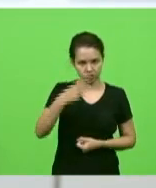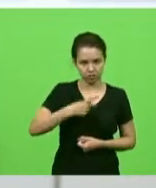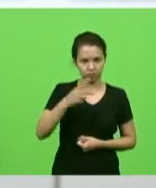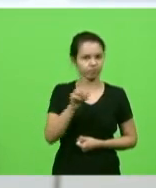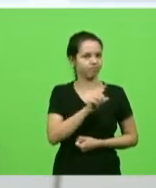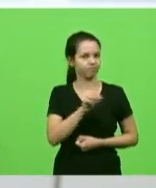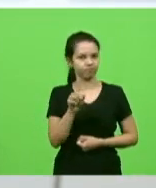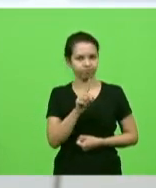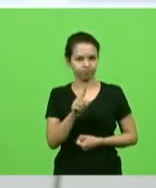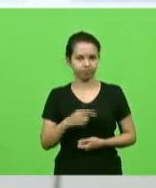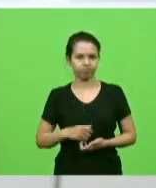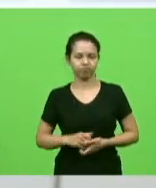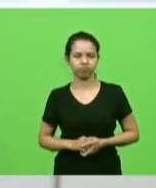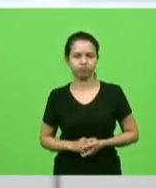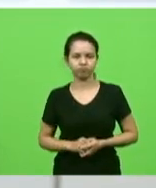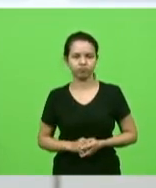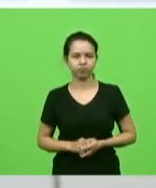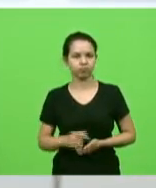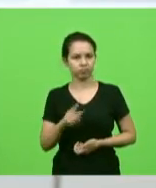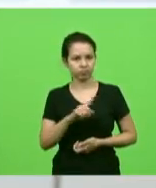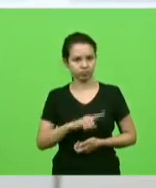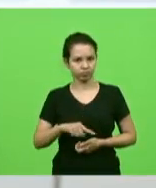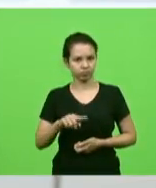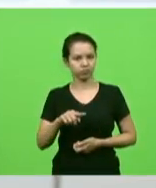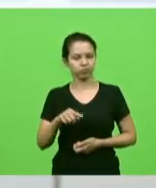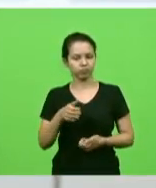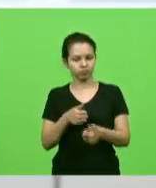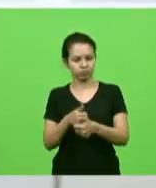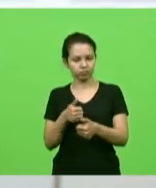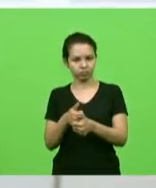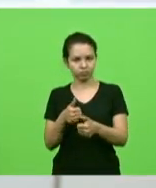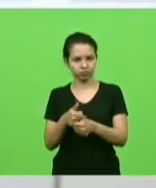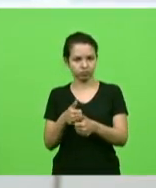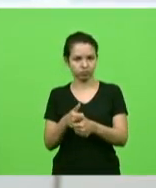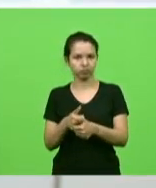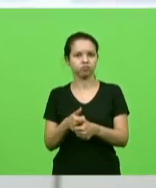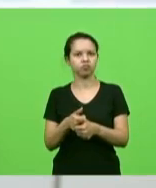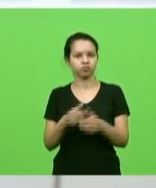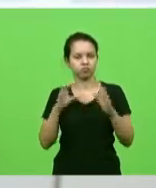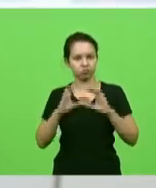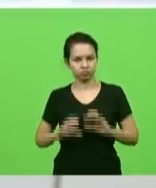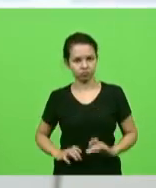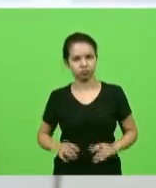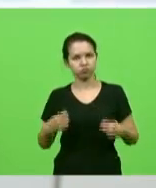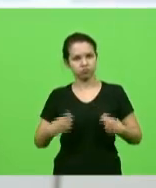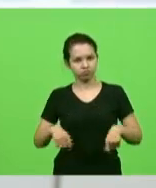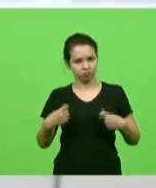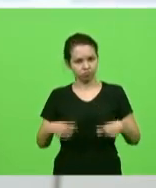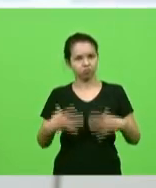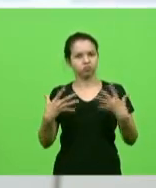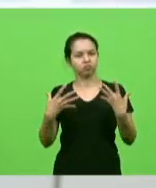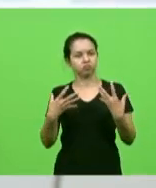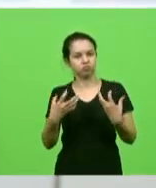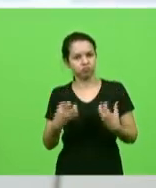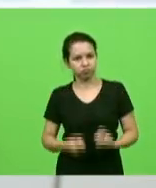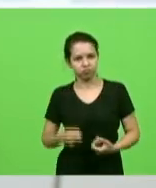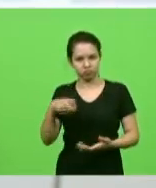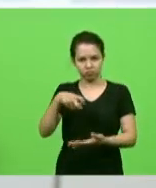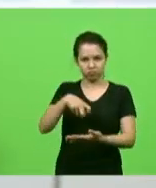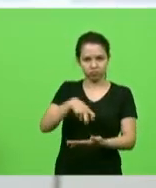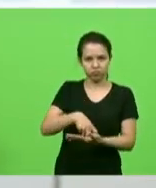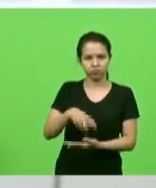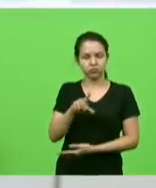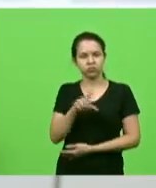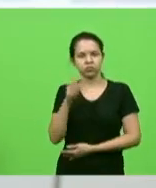então vertente não predominante dos tribunais a conduta merece ser tolerada e não punida